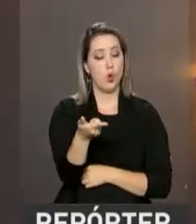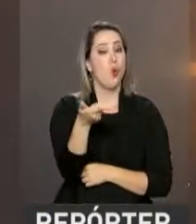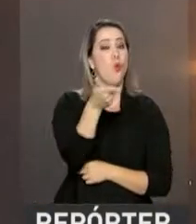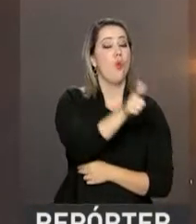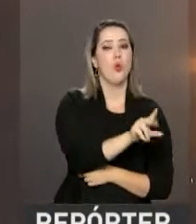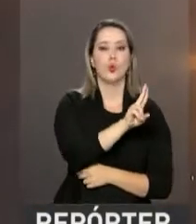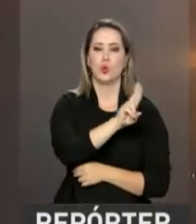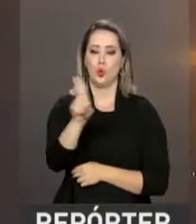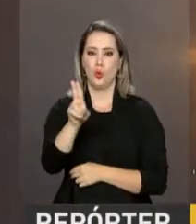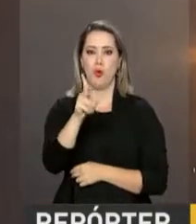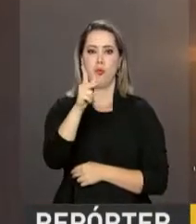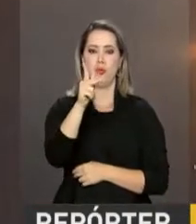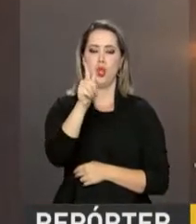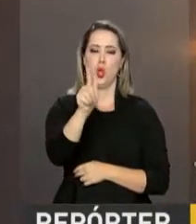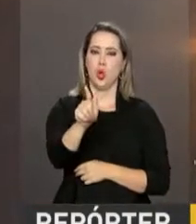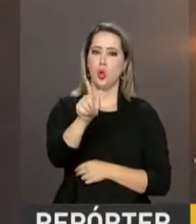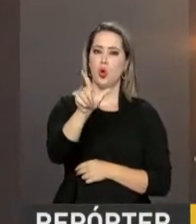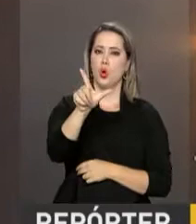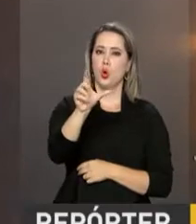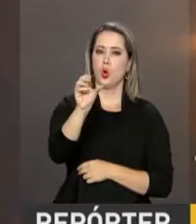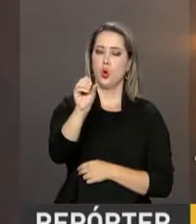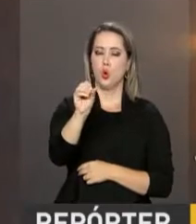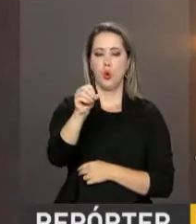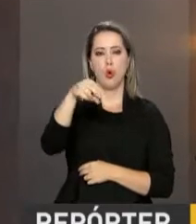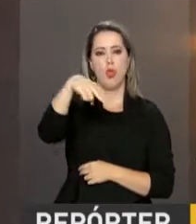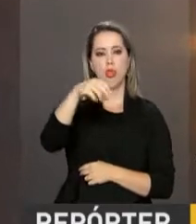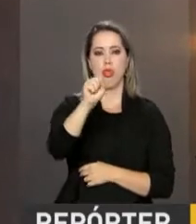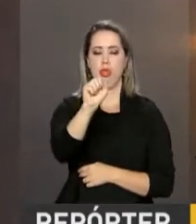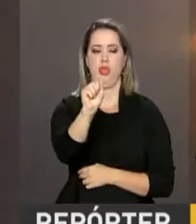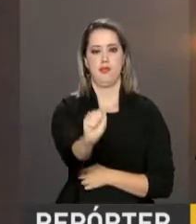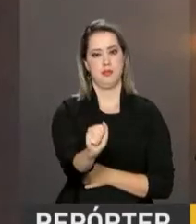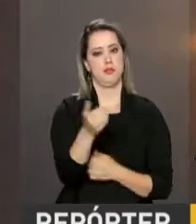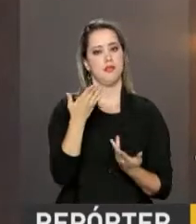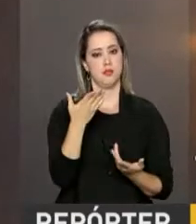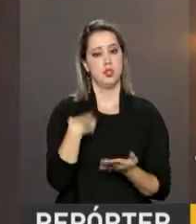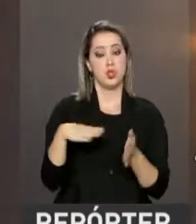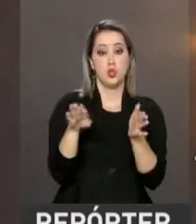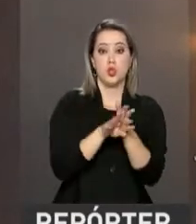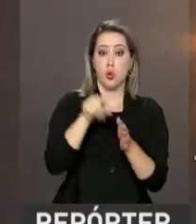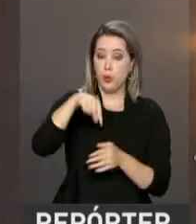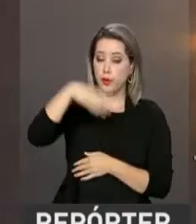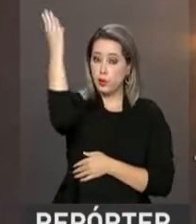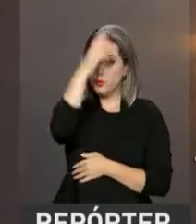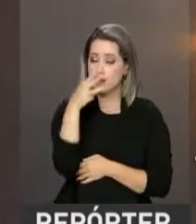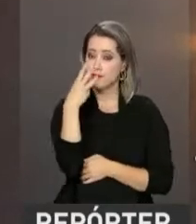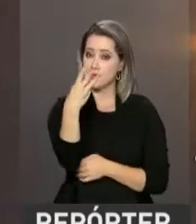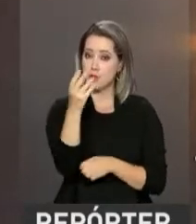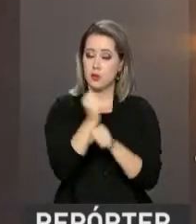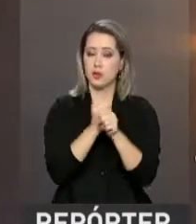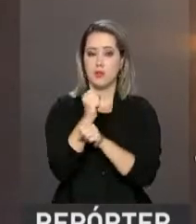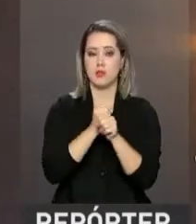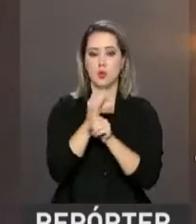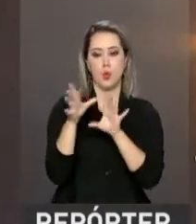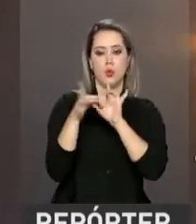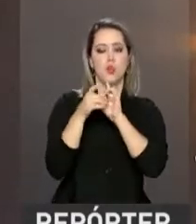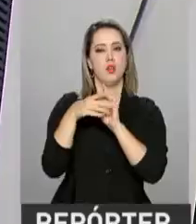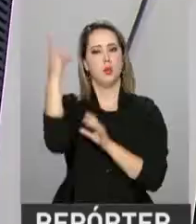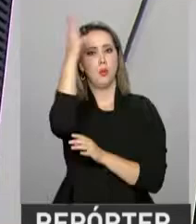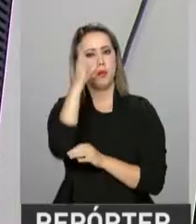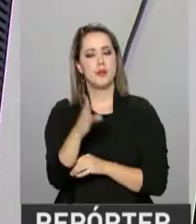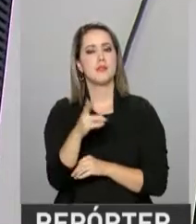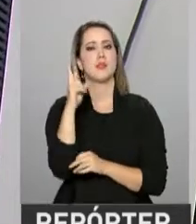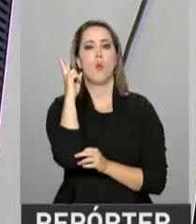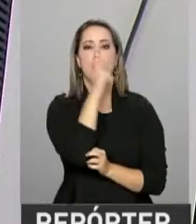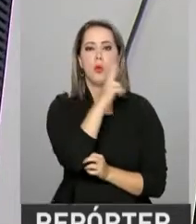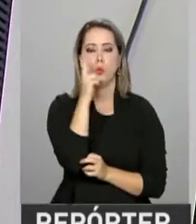um sistema que chegou ao país há três anos por meio de parceria entre os governos de brasil e rússia o